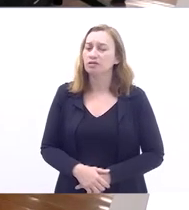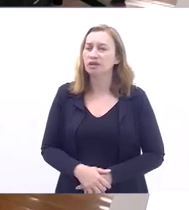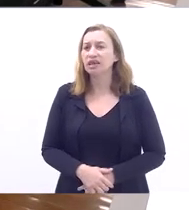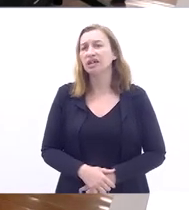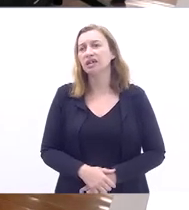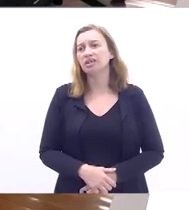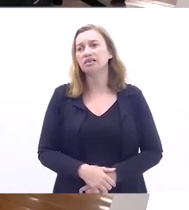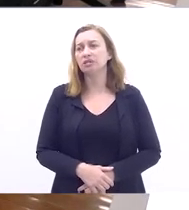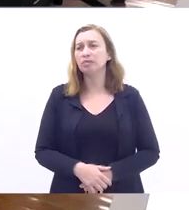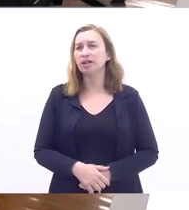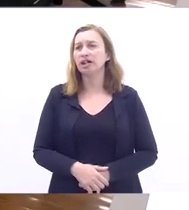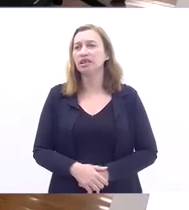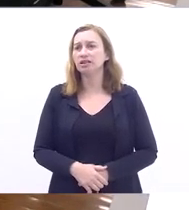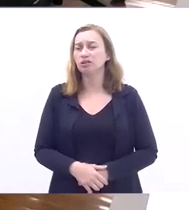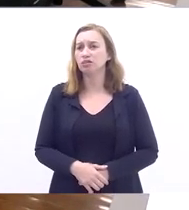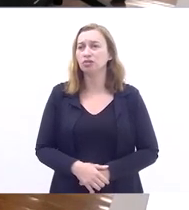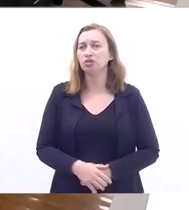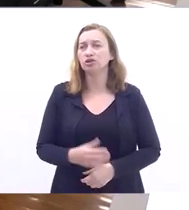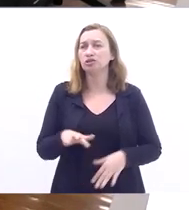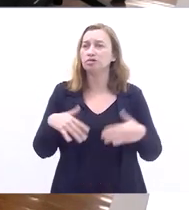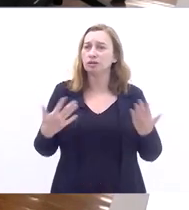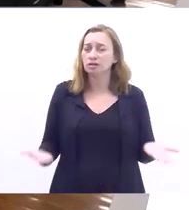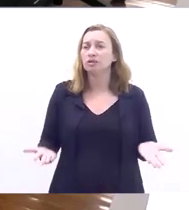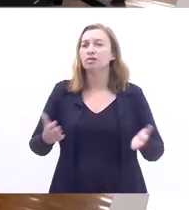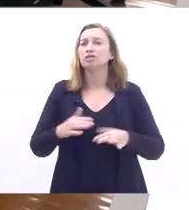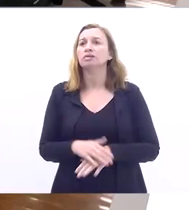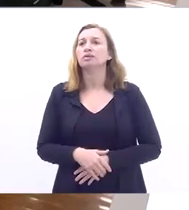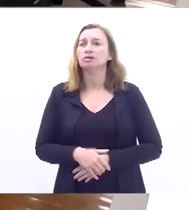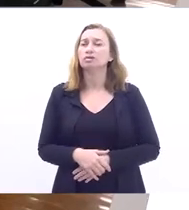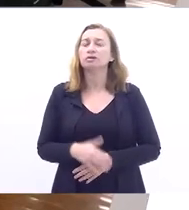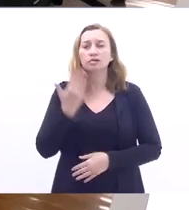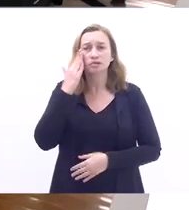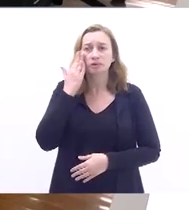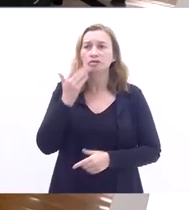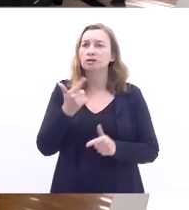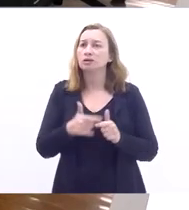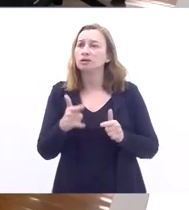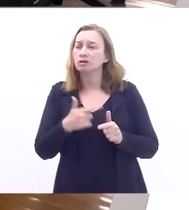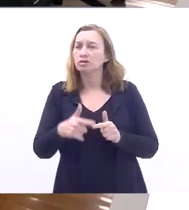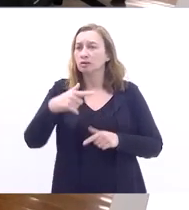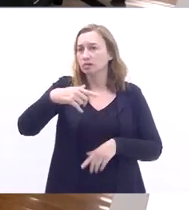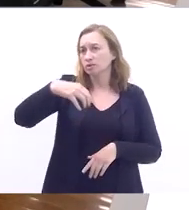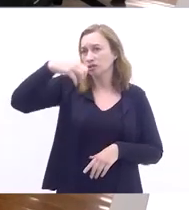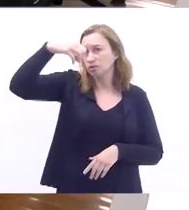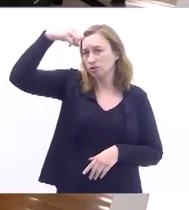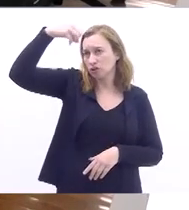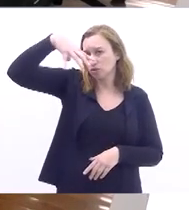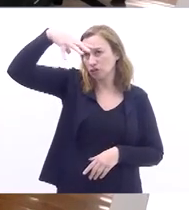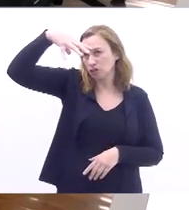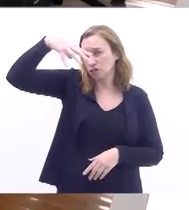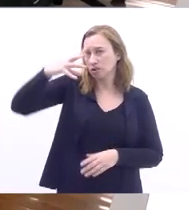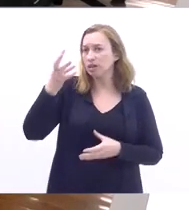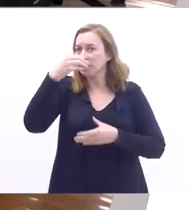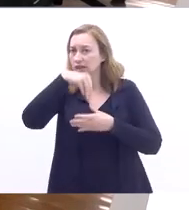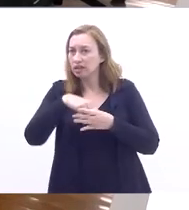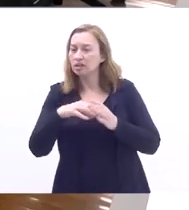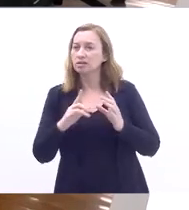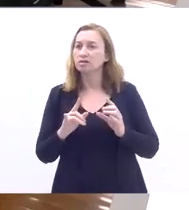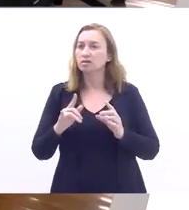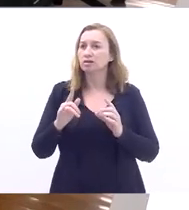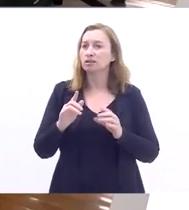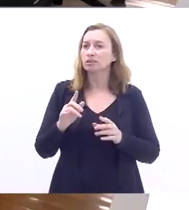Tá bom então entendendo aqui o problema elétrica um problema interno da